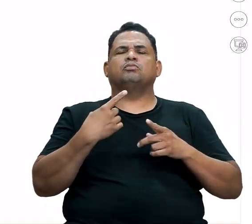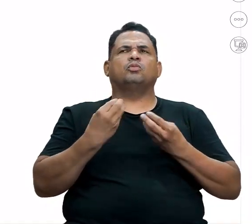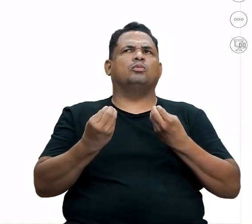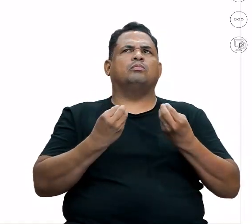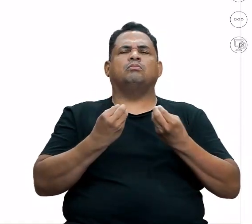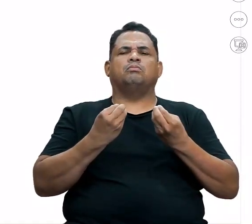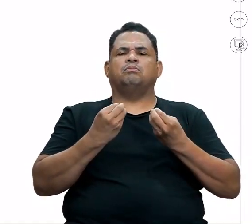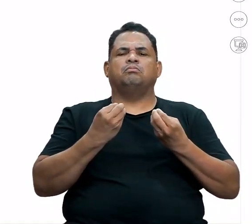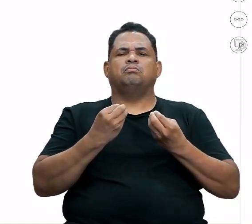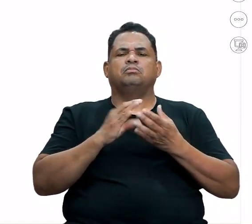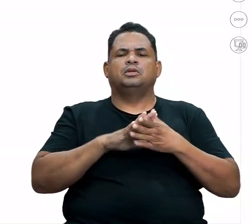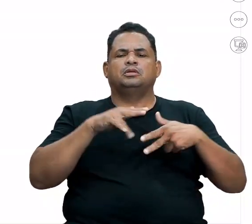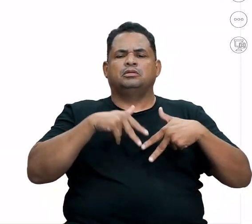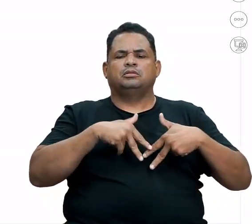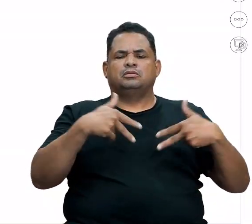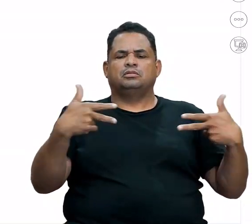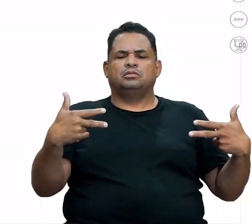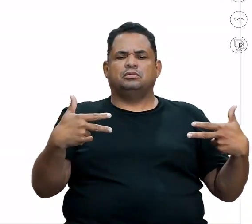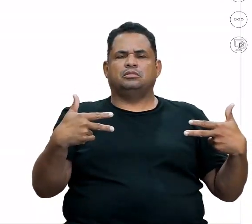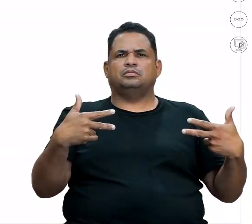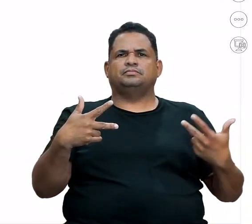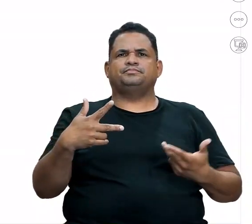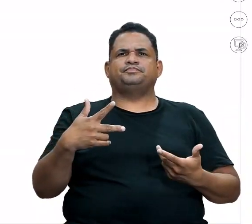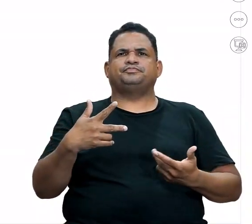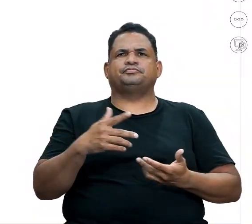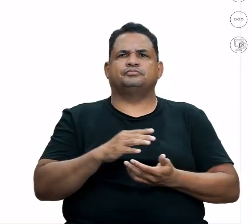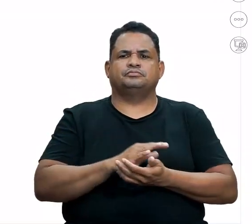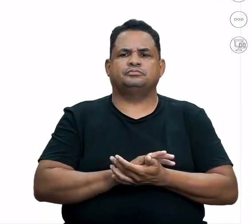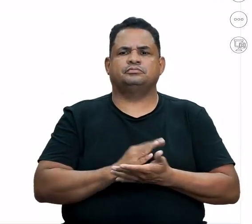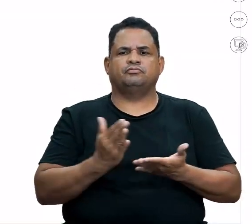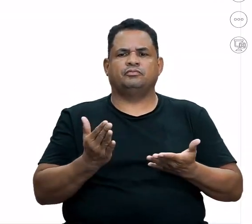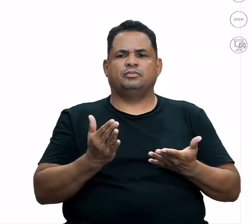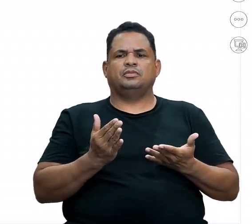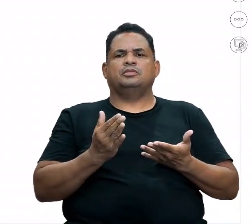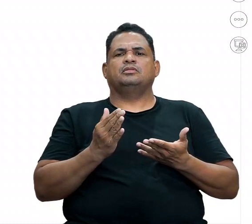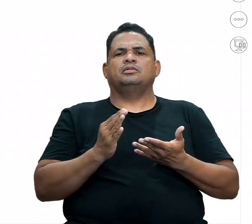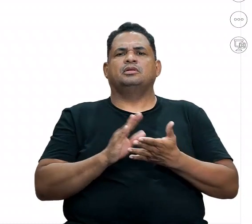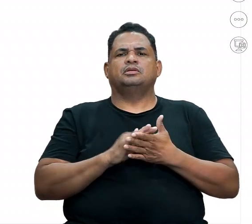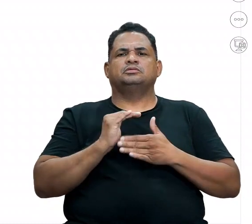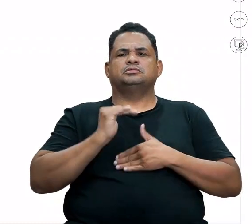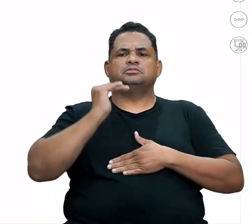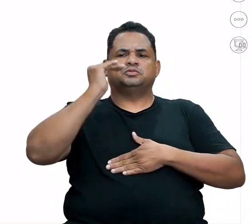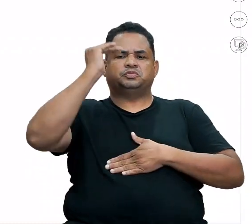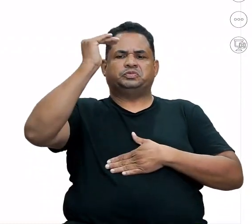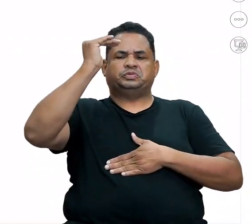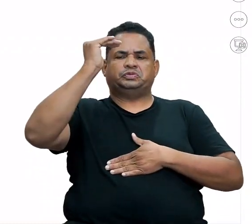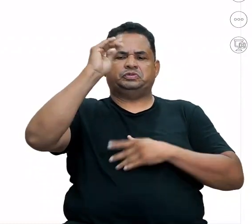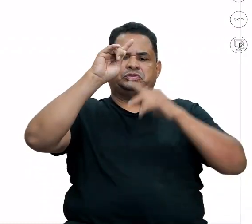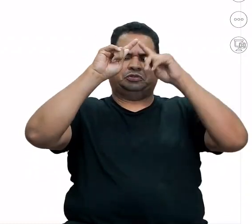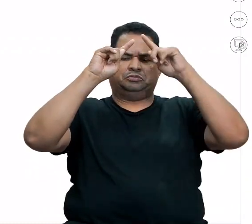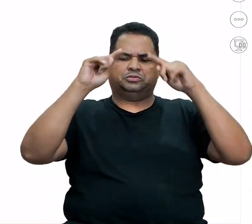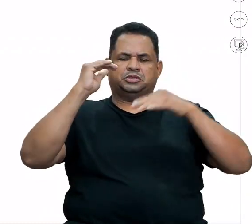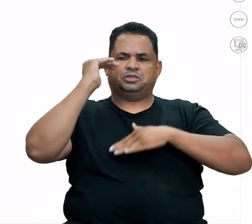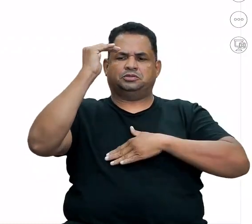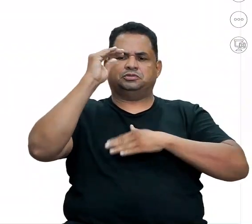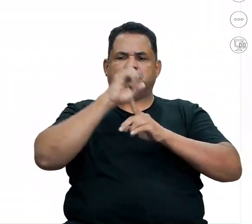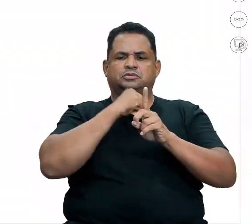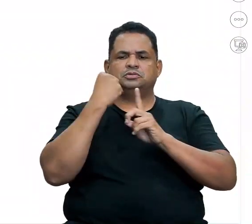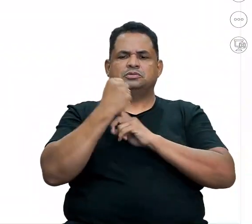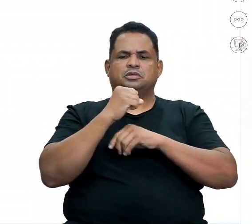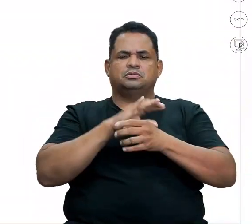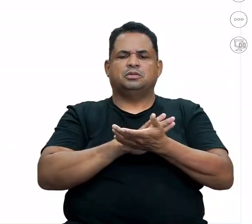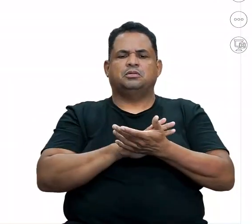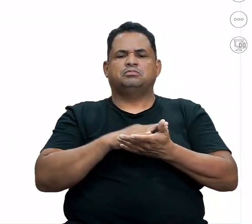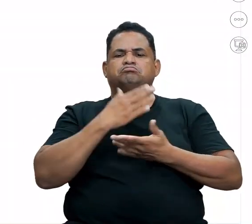se uma etnia, né, ela está no topo da sociedade, umas pessoas da cor branca,